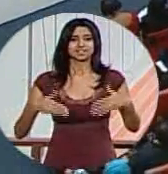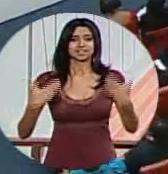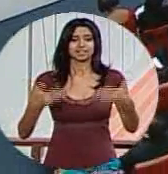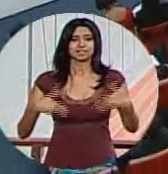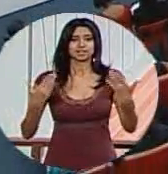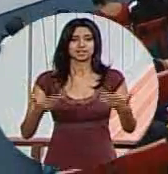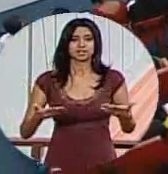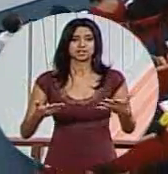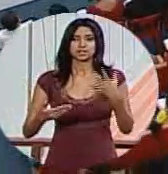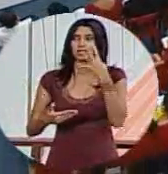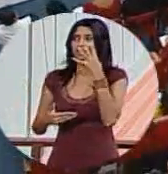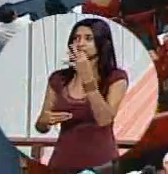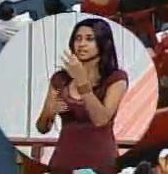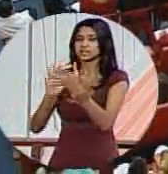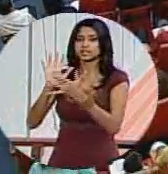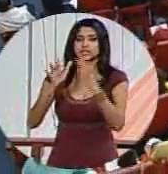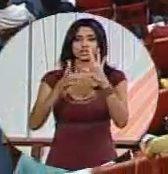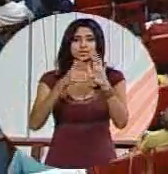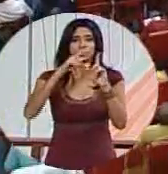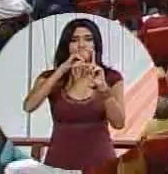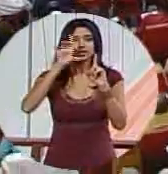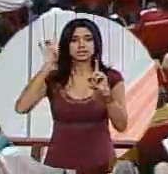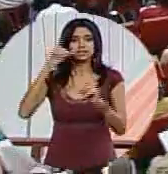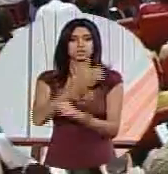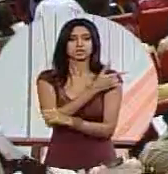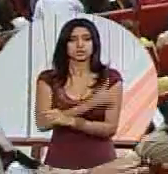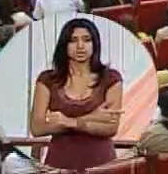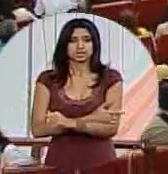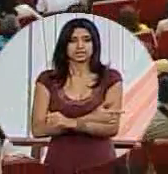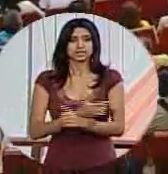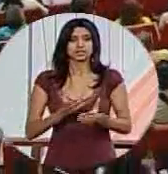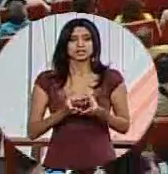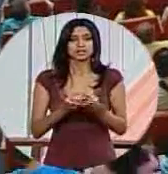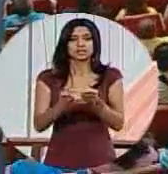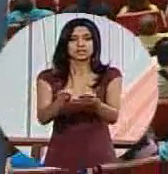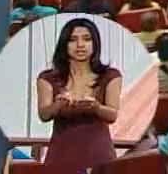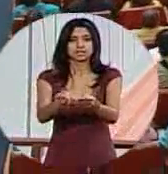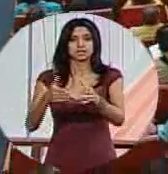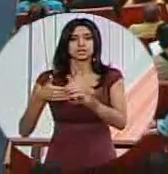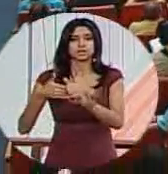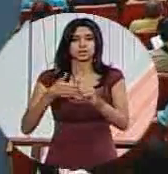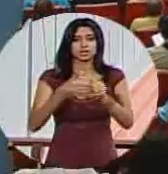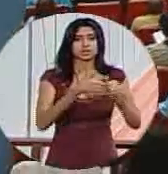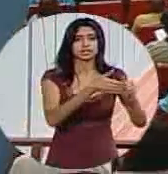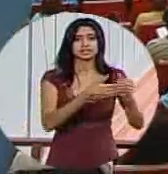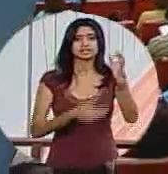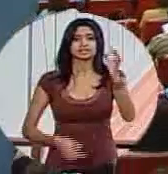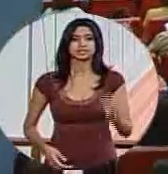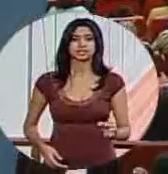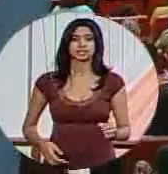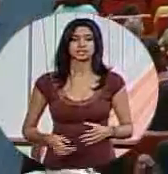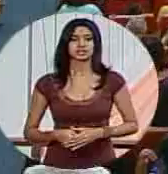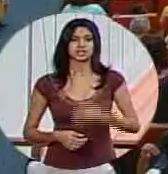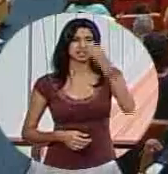Jesus e se curvando à palavra e recebendo da palavra a direção certa. A